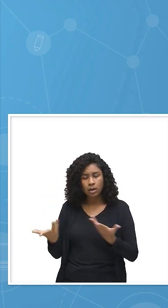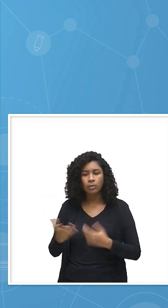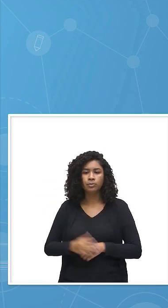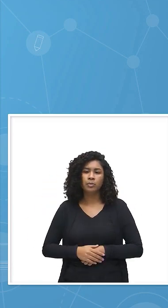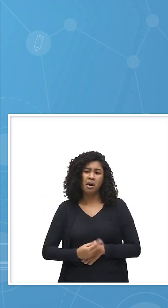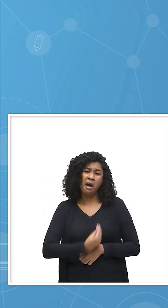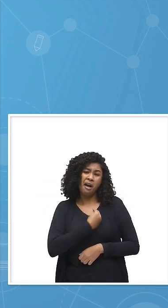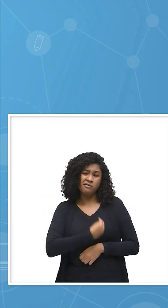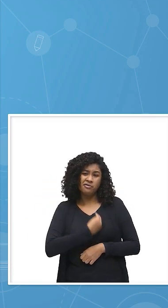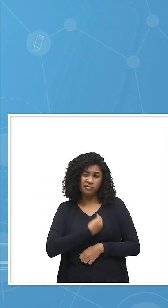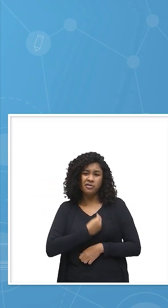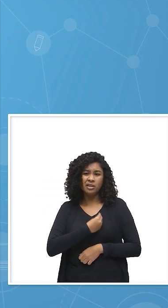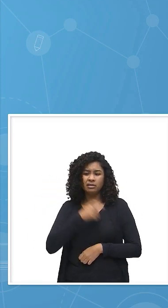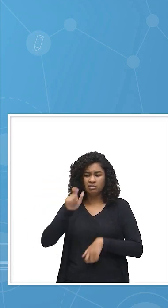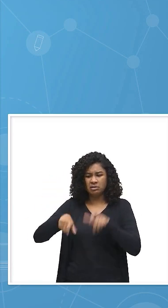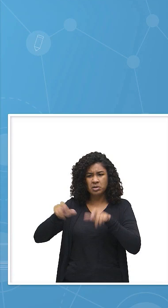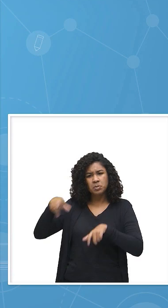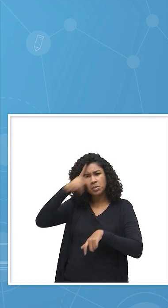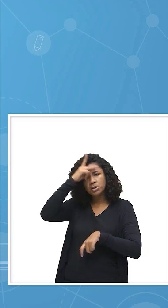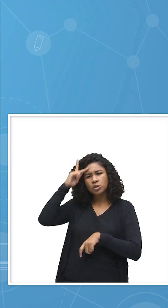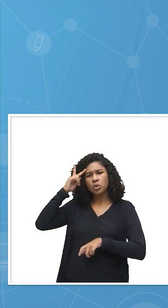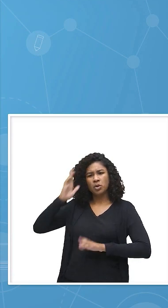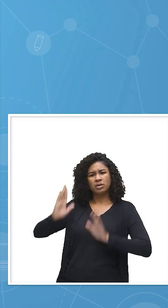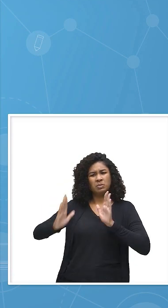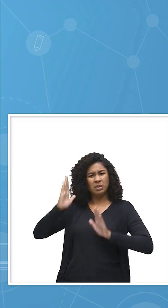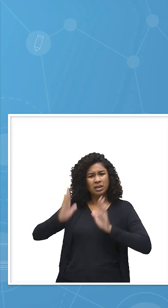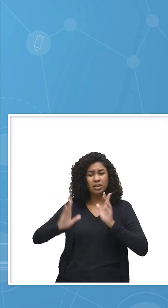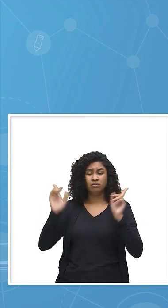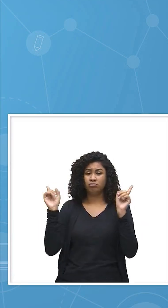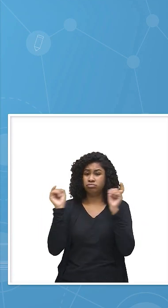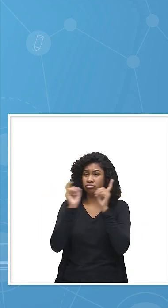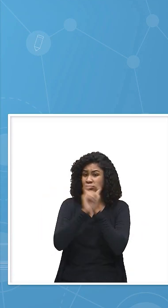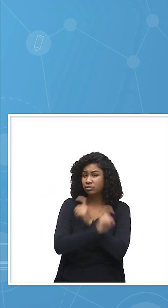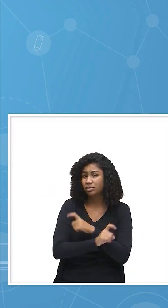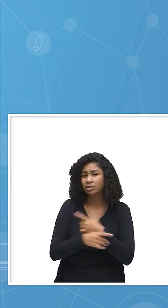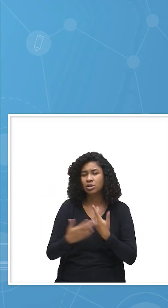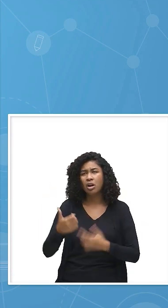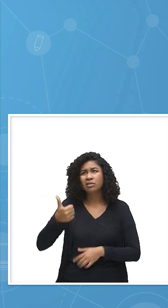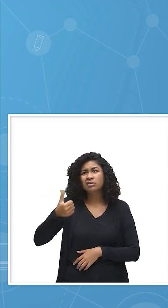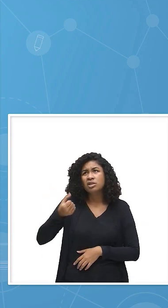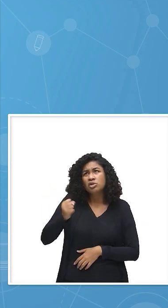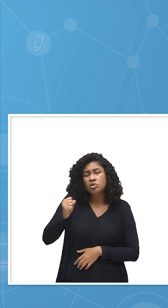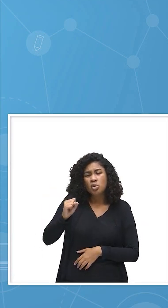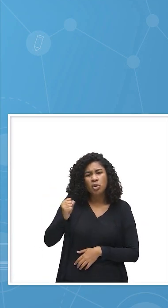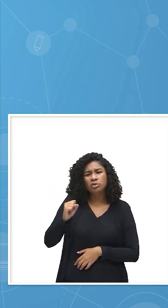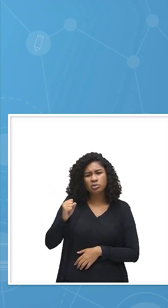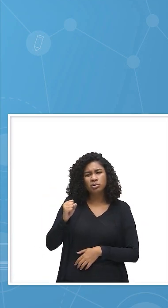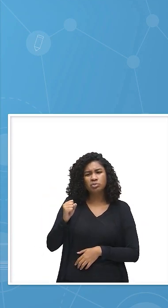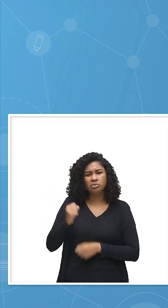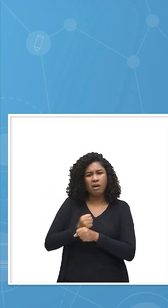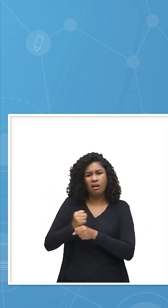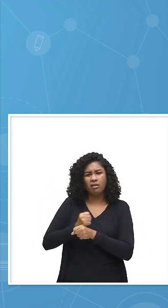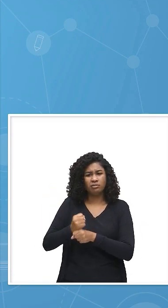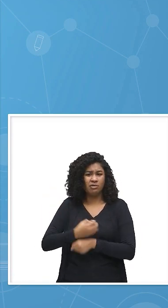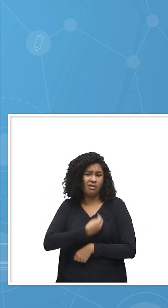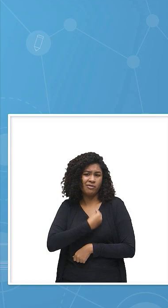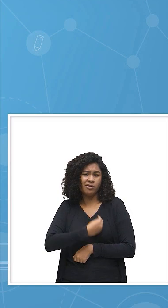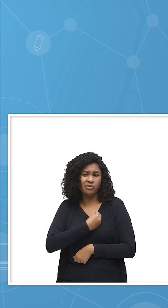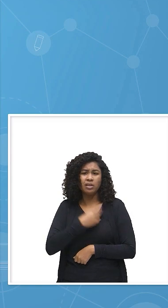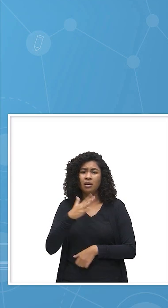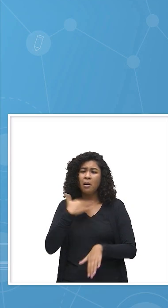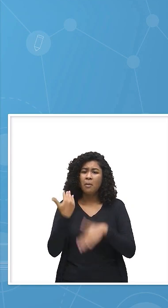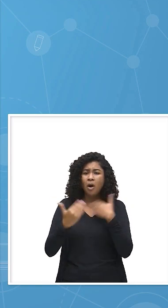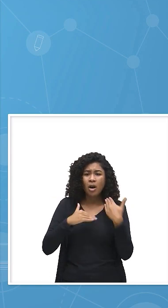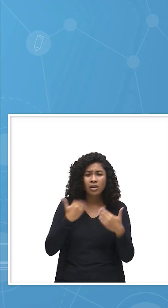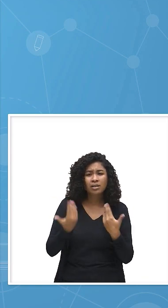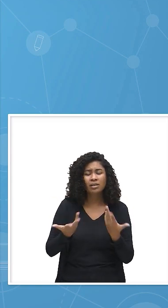uns 18 anos por ali. Porque era difícil conseguir comida, porque às vezes elas morriam por N fatores, justamente por não estarem